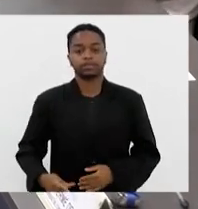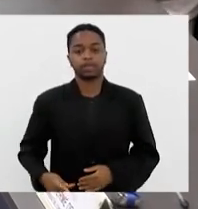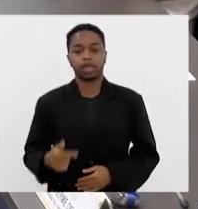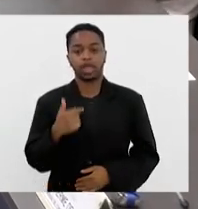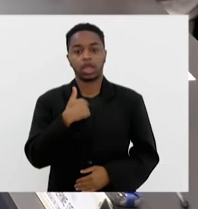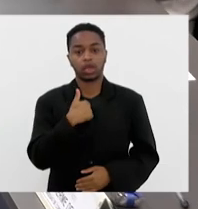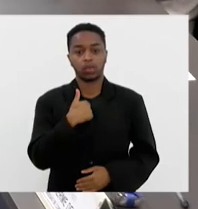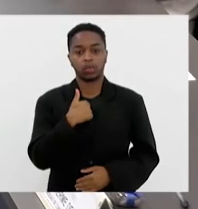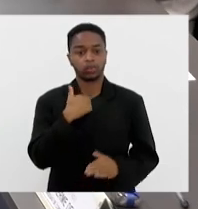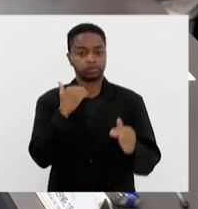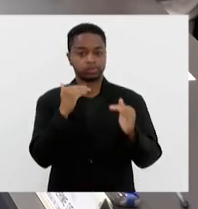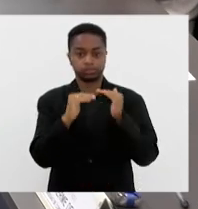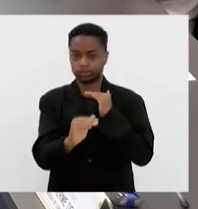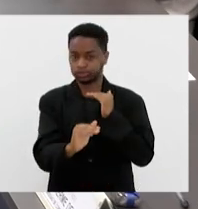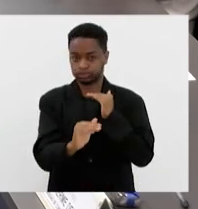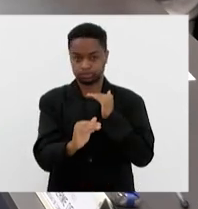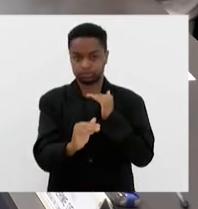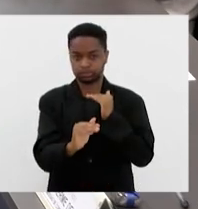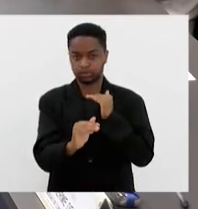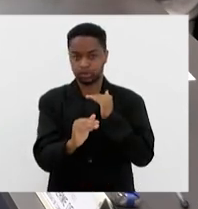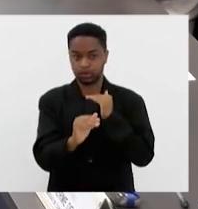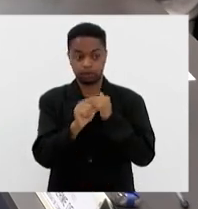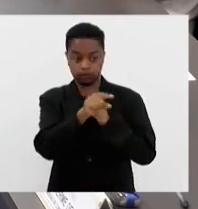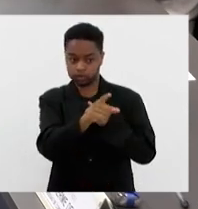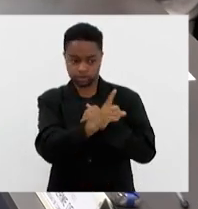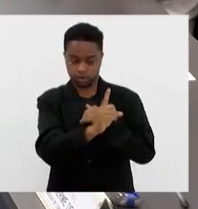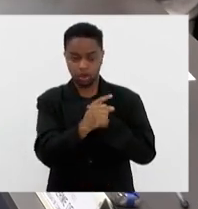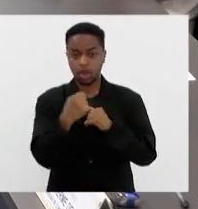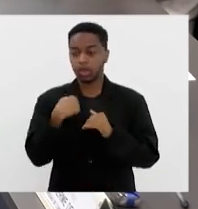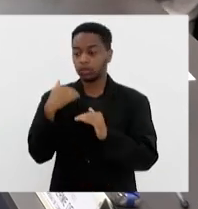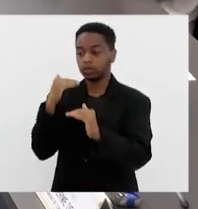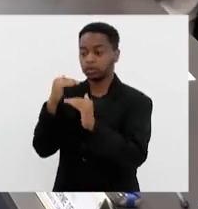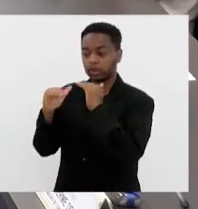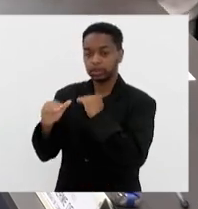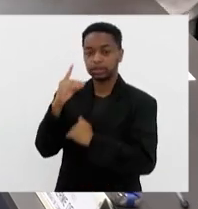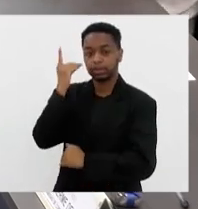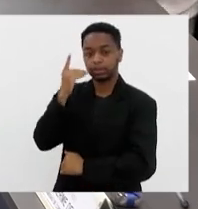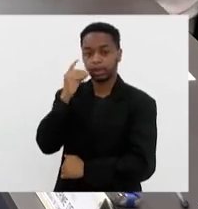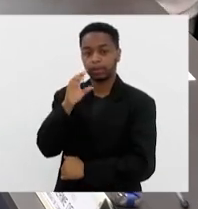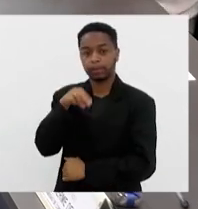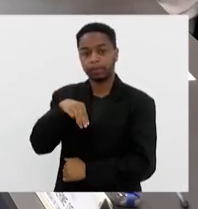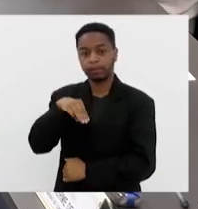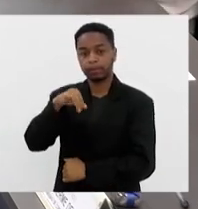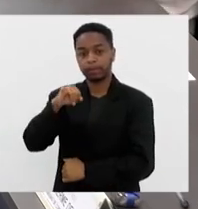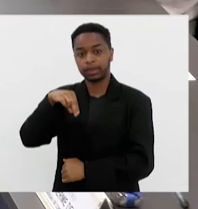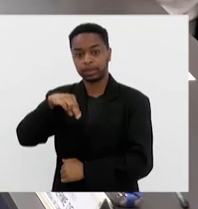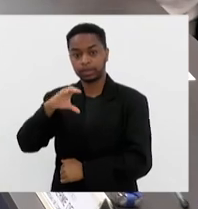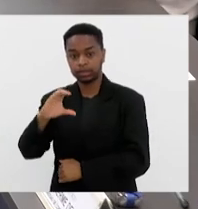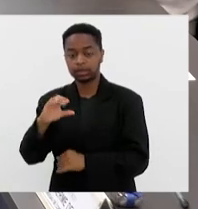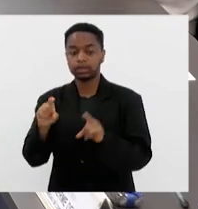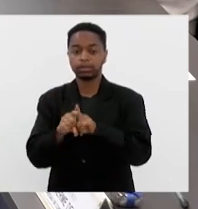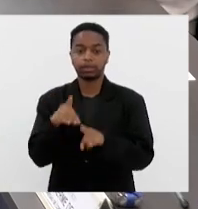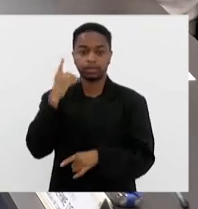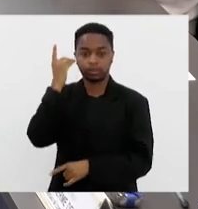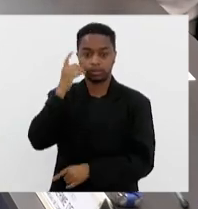vou discordar, não de Vossa Excelência, do deputado Carlos Mink e da